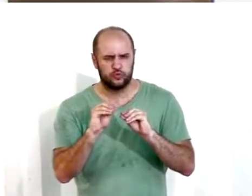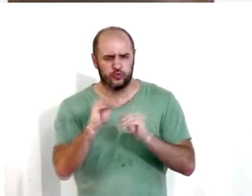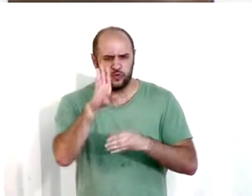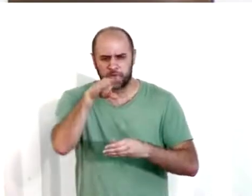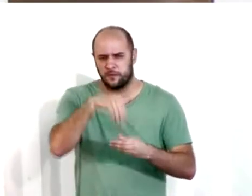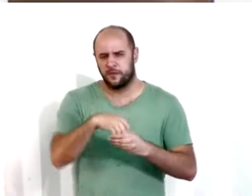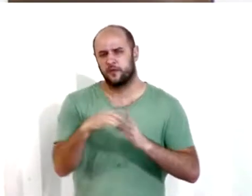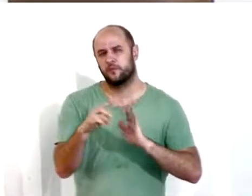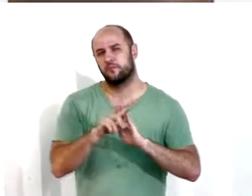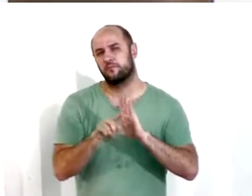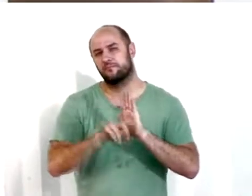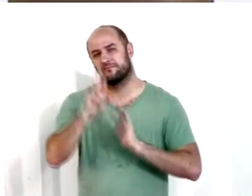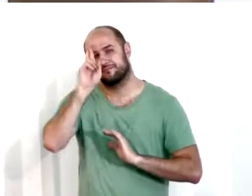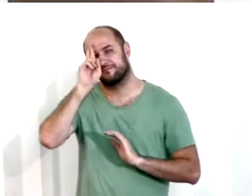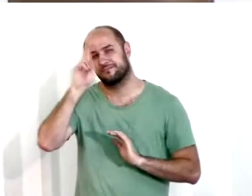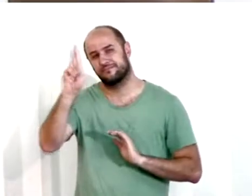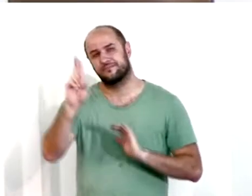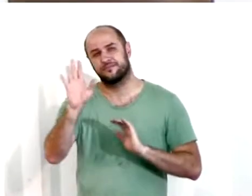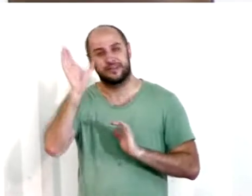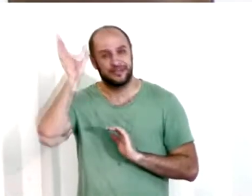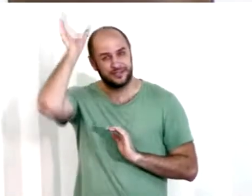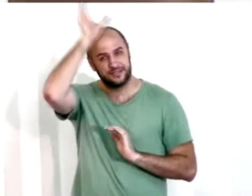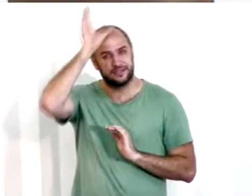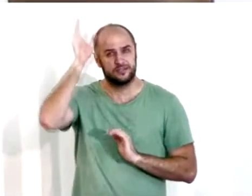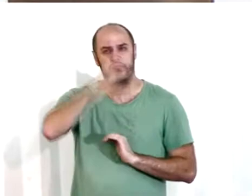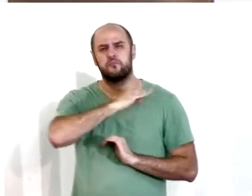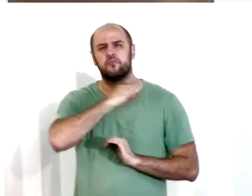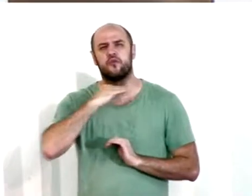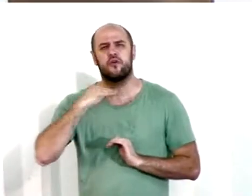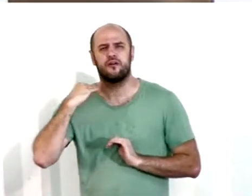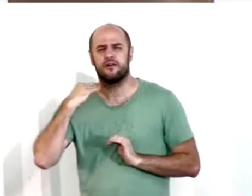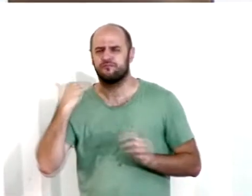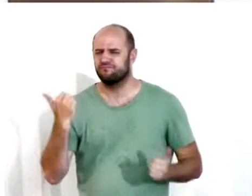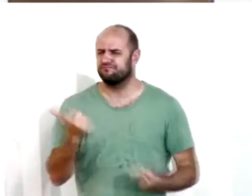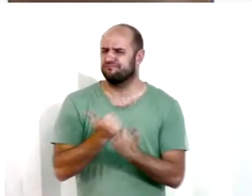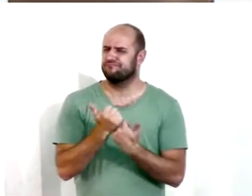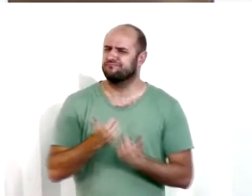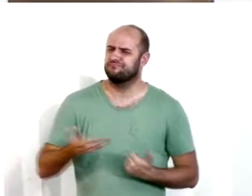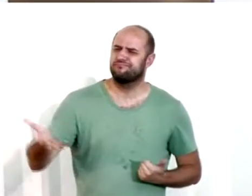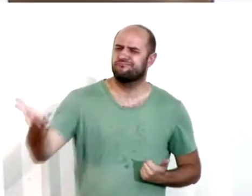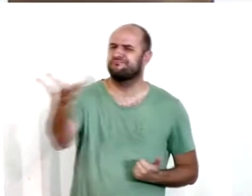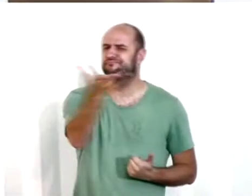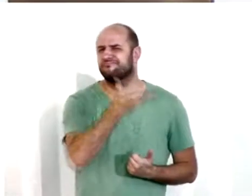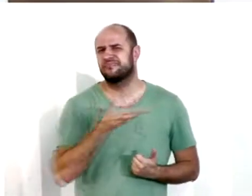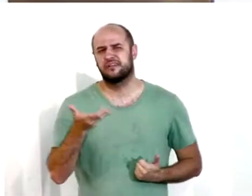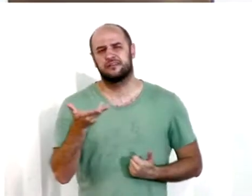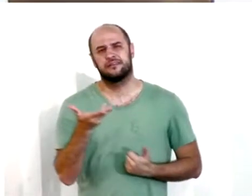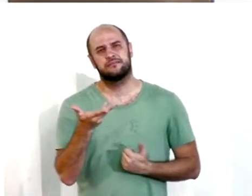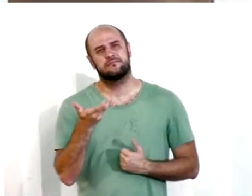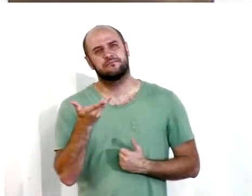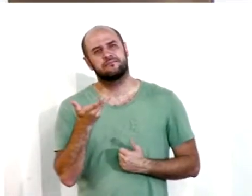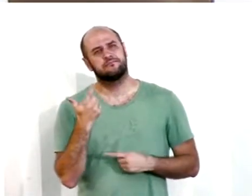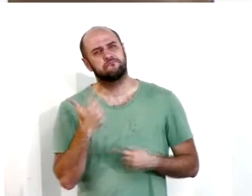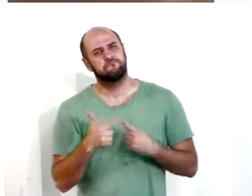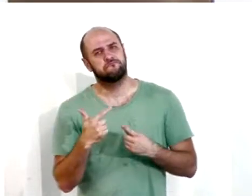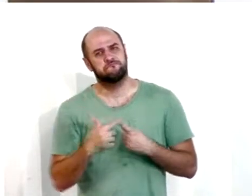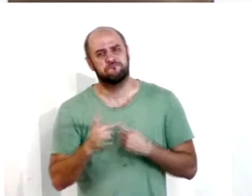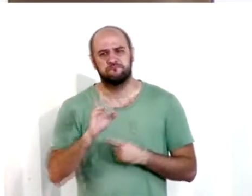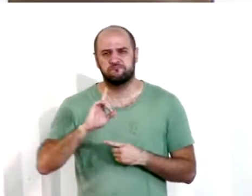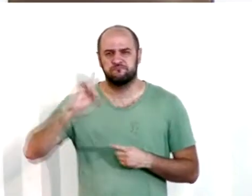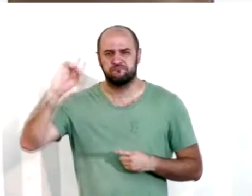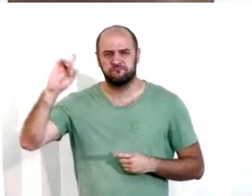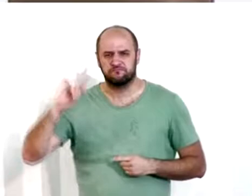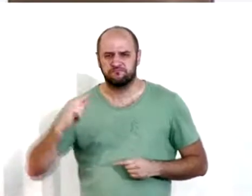você. Cristo morreu pelo seu povo. Porque Deus, na